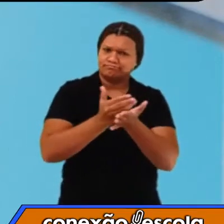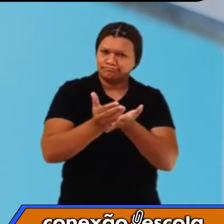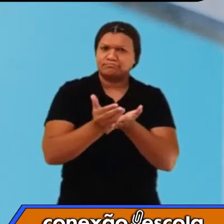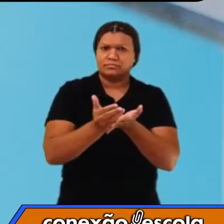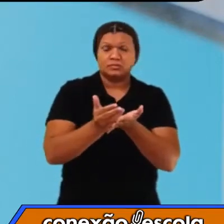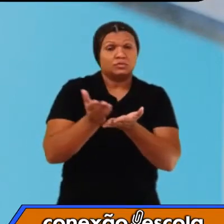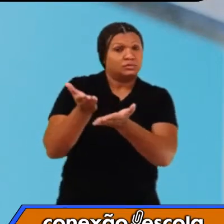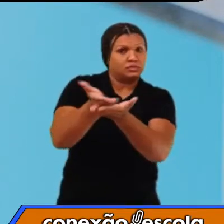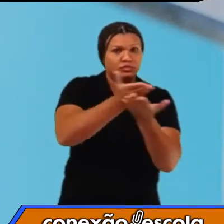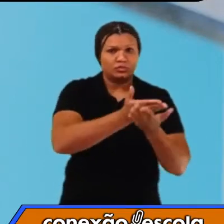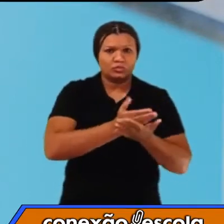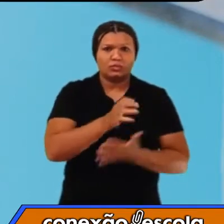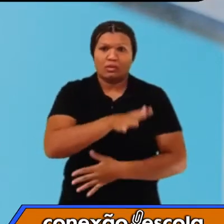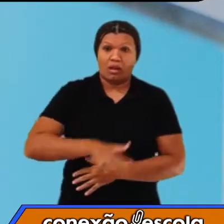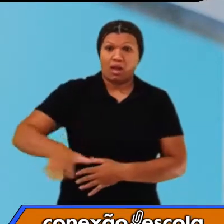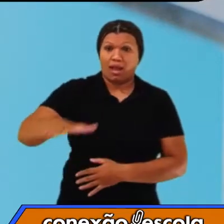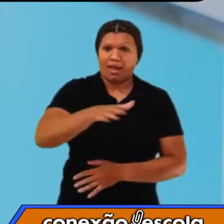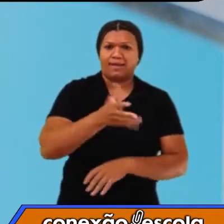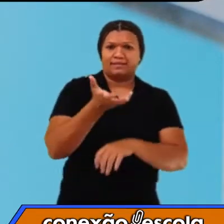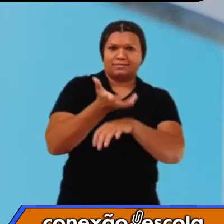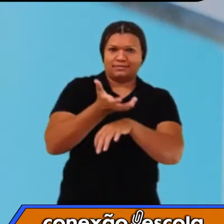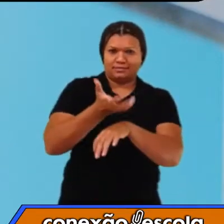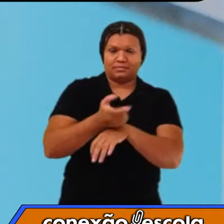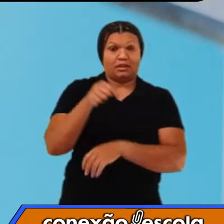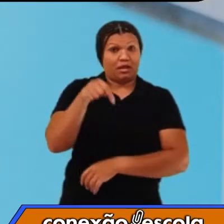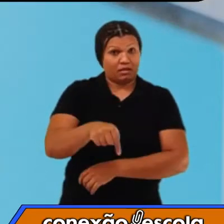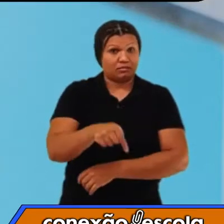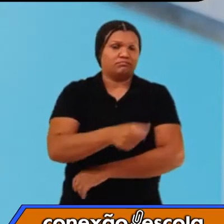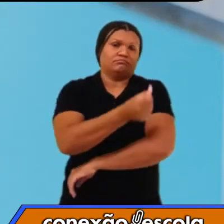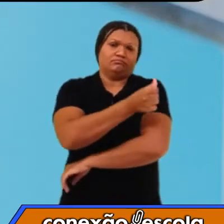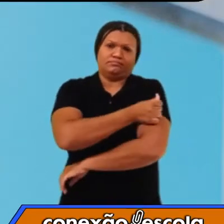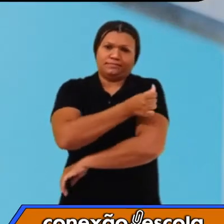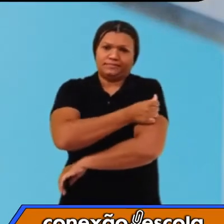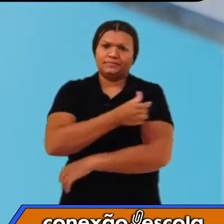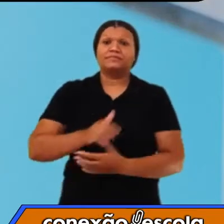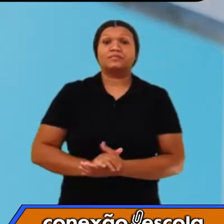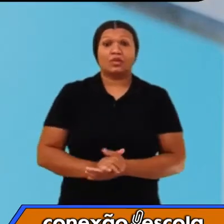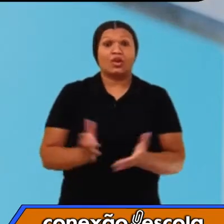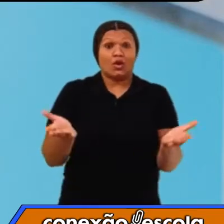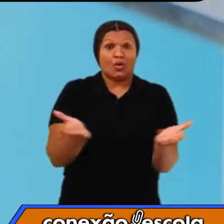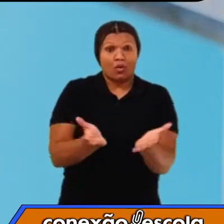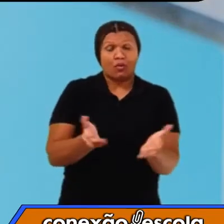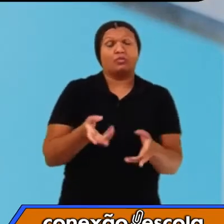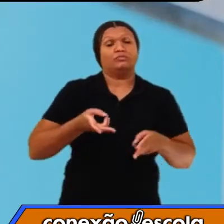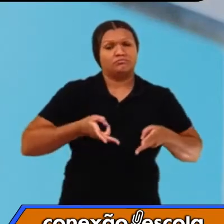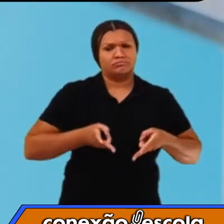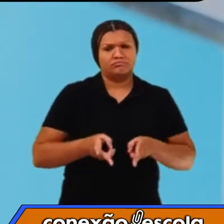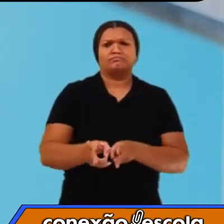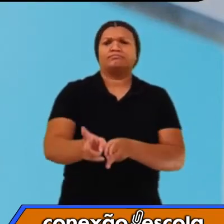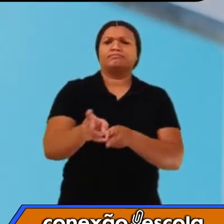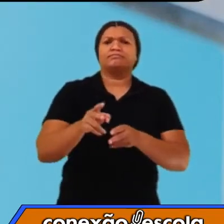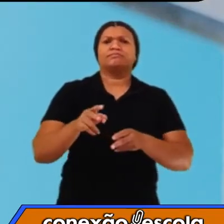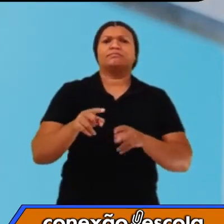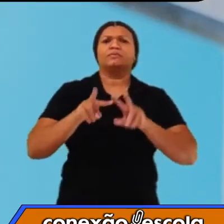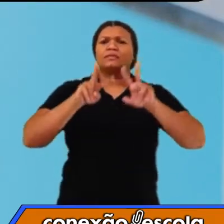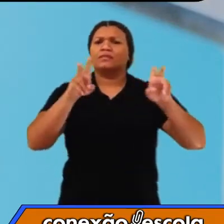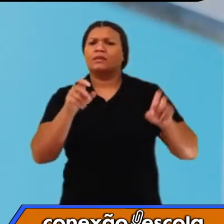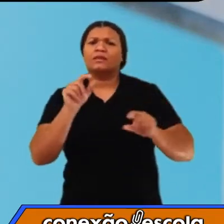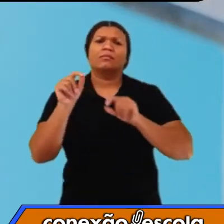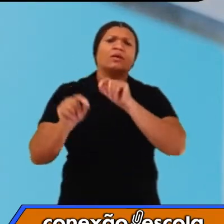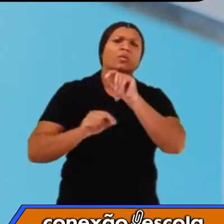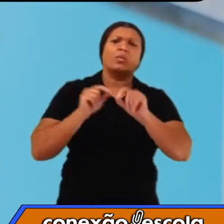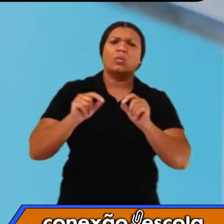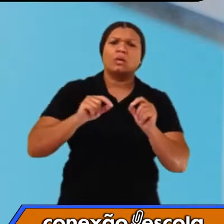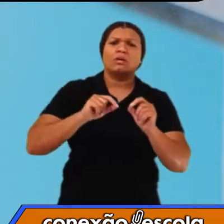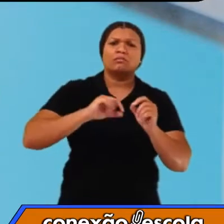desse componente aqui na sexta série. E hoje nós vamos seguir falando sobre a